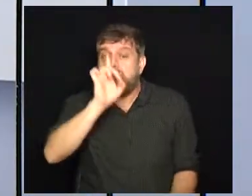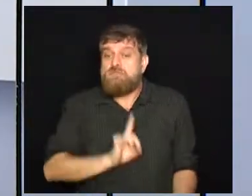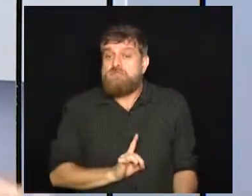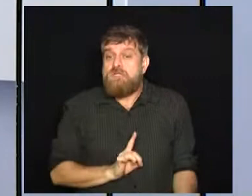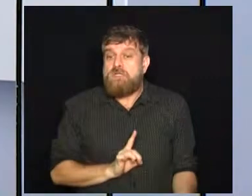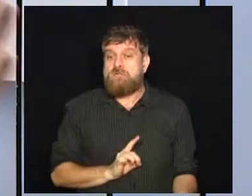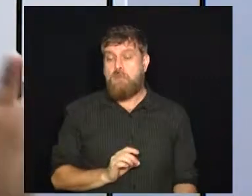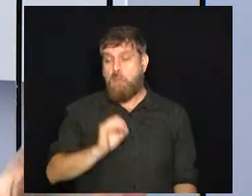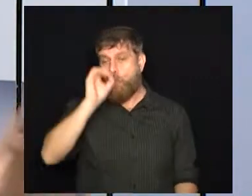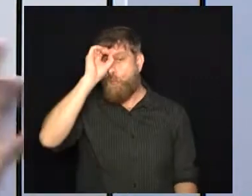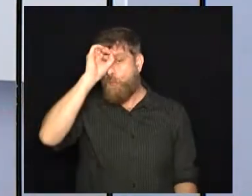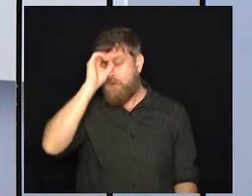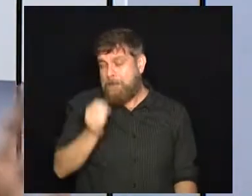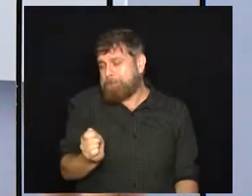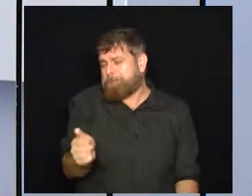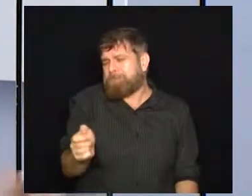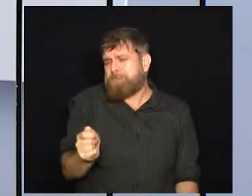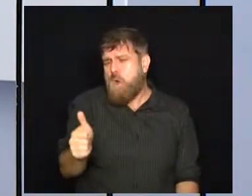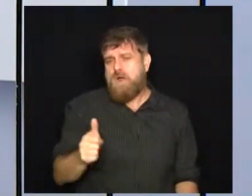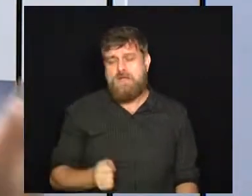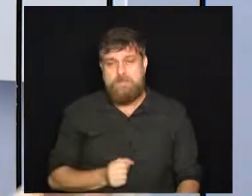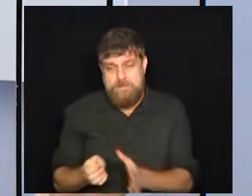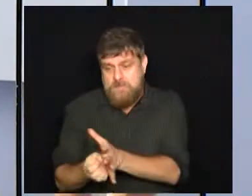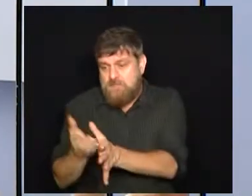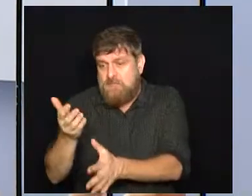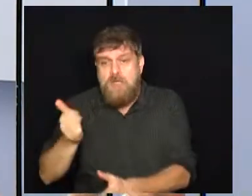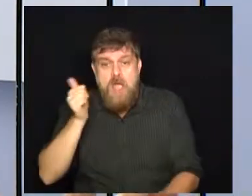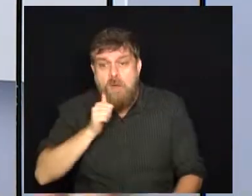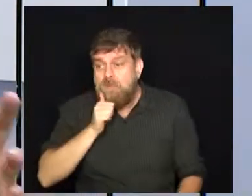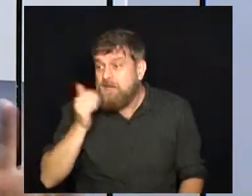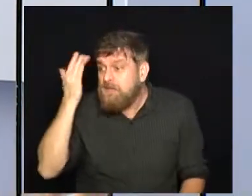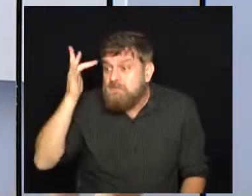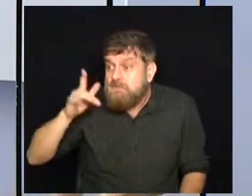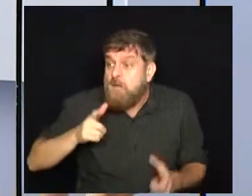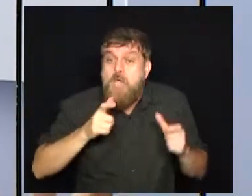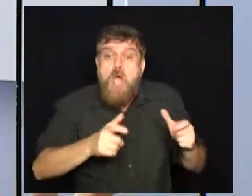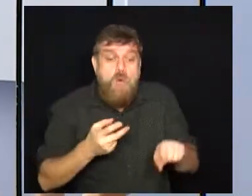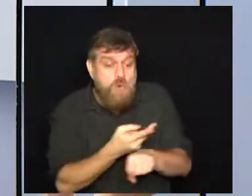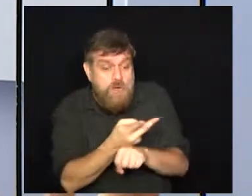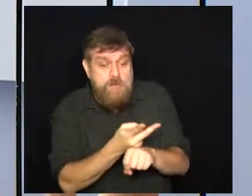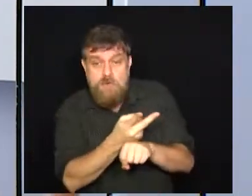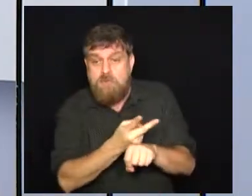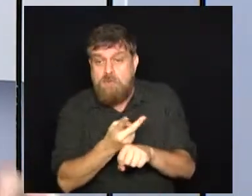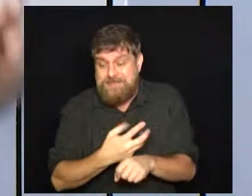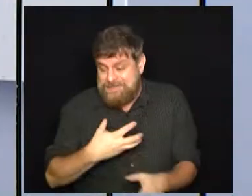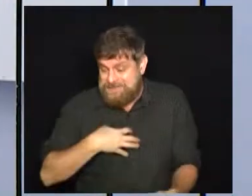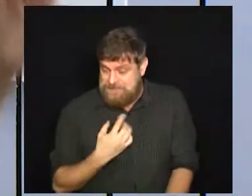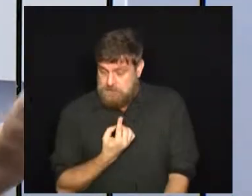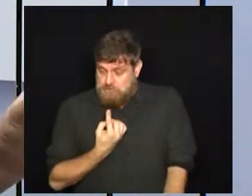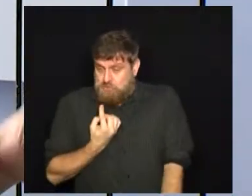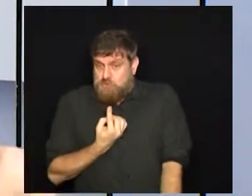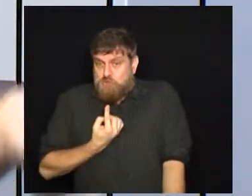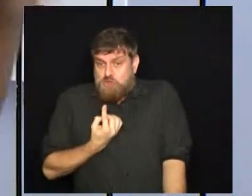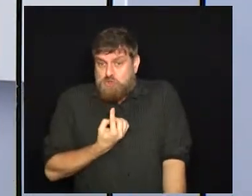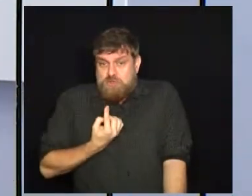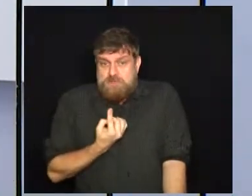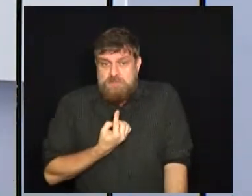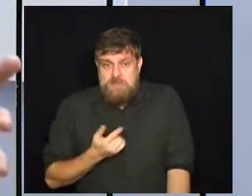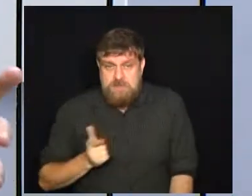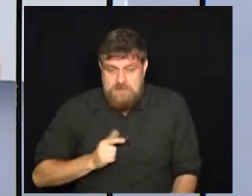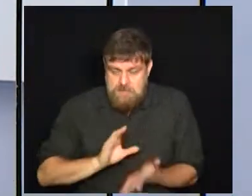direitos? Muitas vezes a mulher não sabe a quem recorrer e ela se acha sozinha. Então, esse